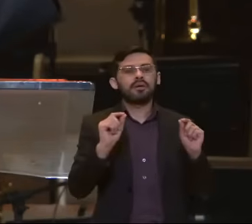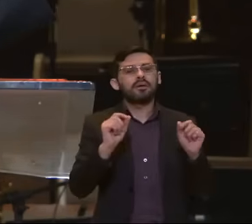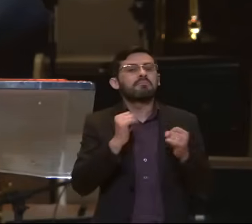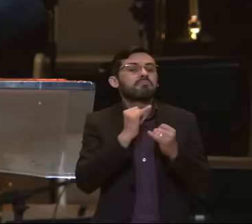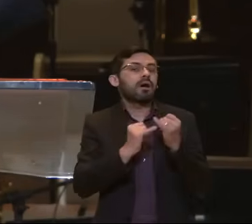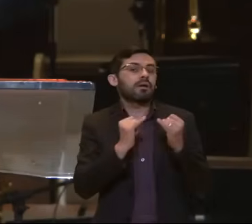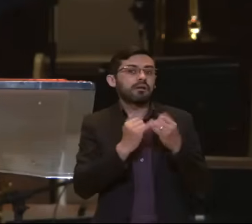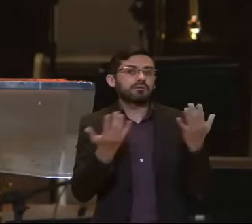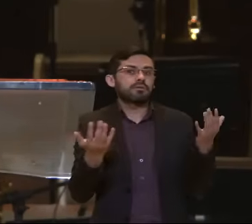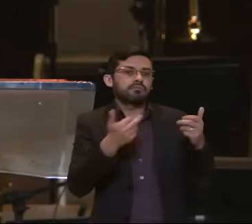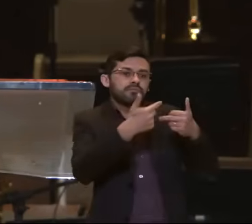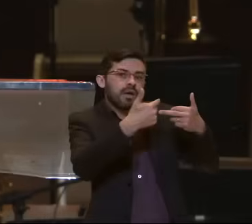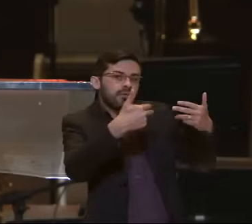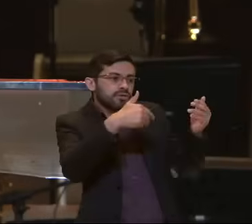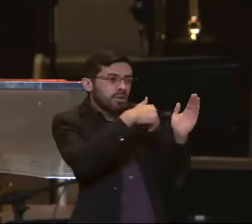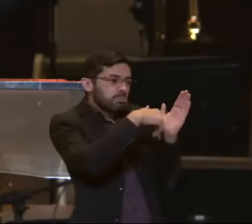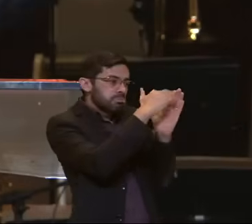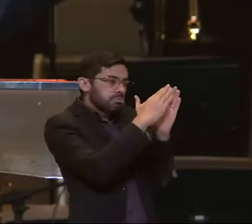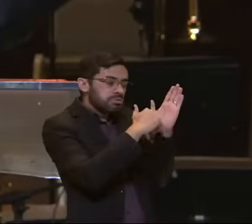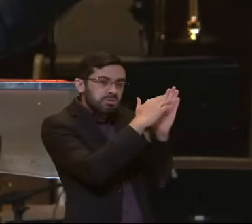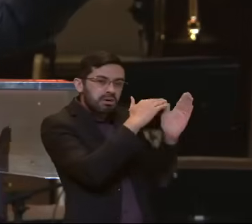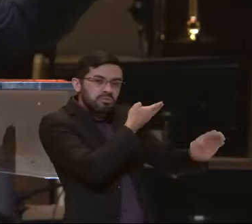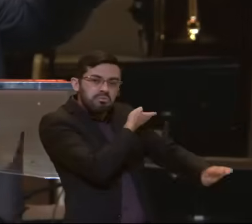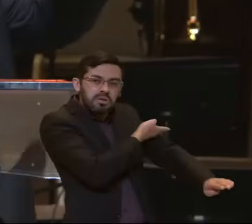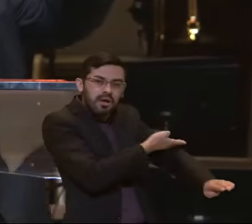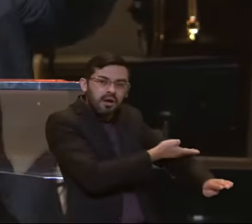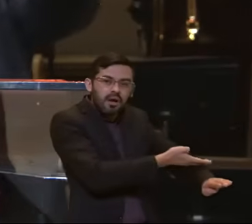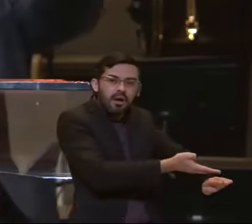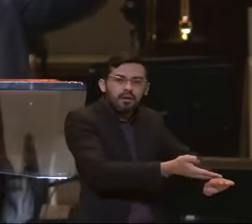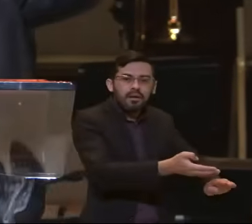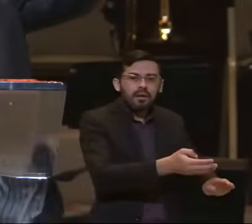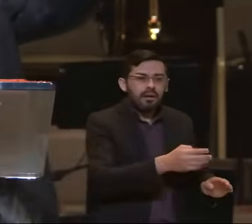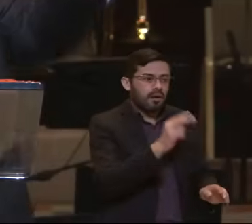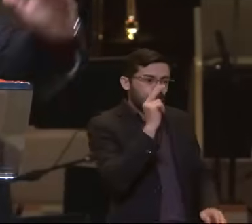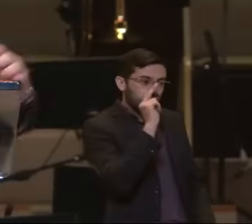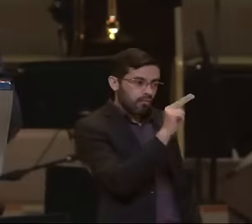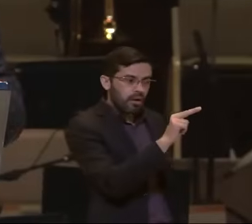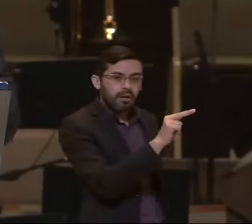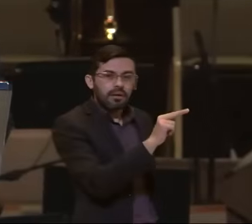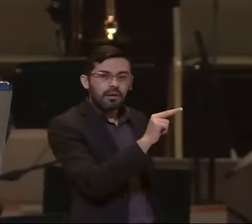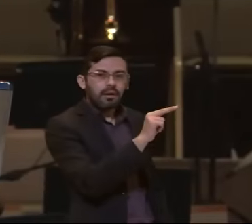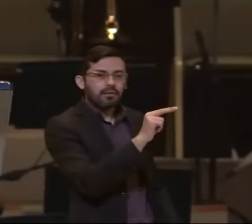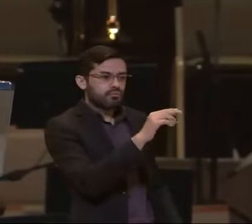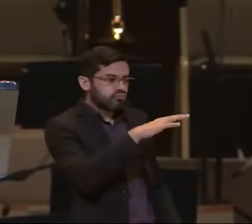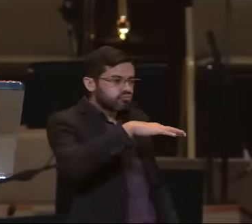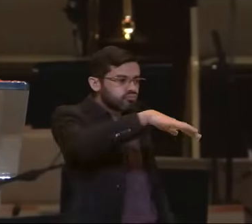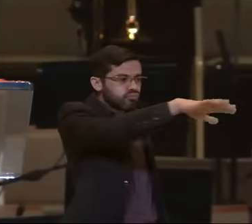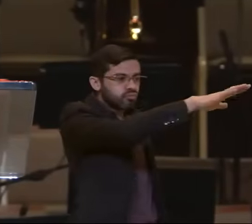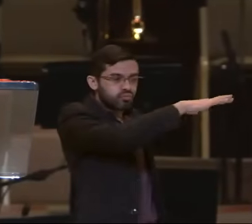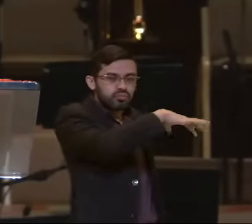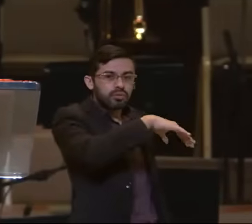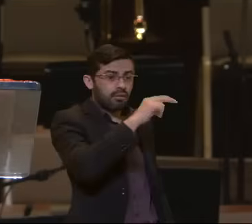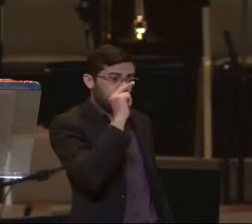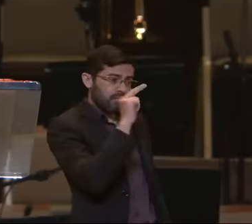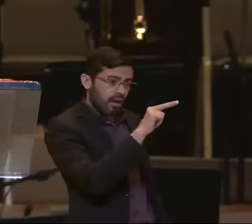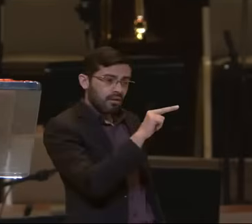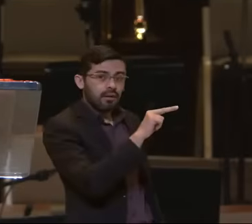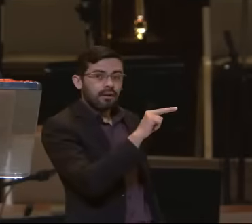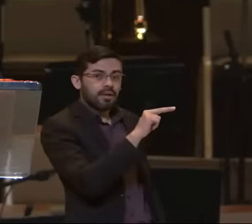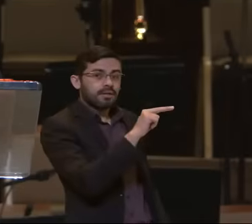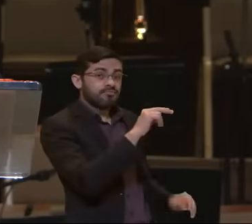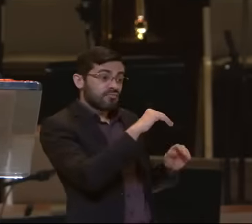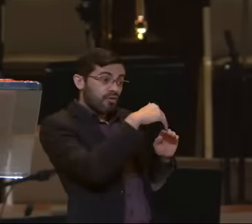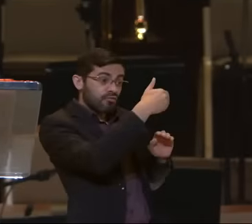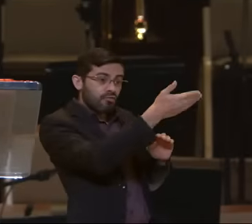de monumentos e pintaram de branco para ficar invisíveis aqui nesse local,